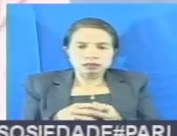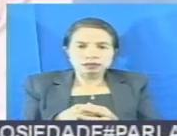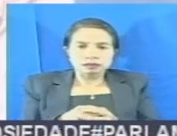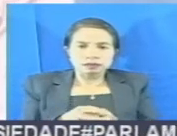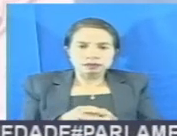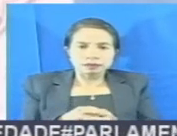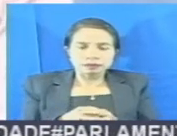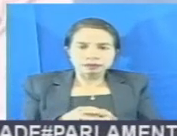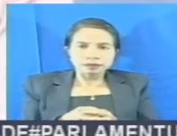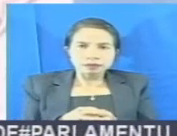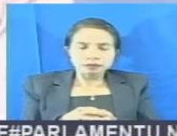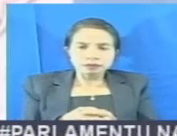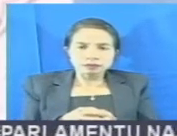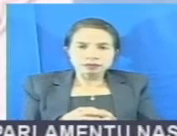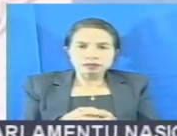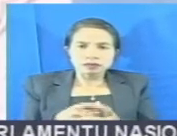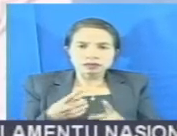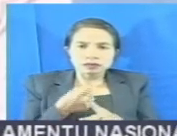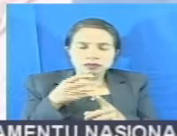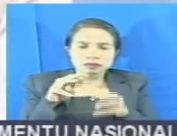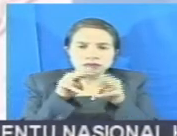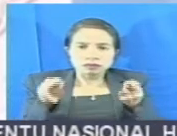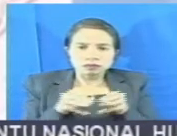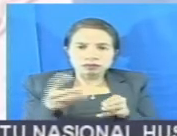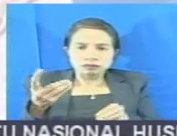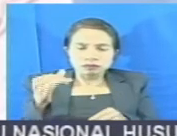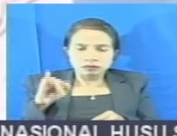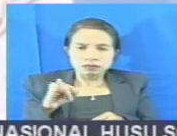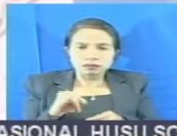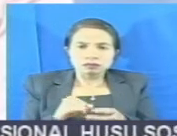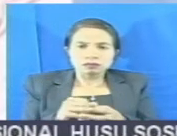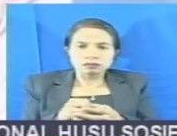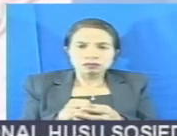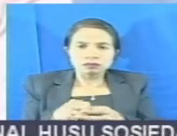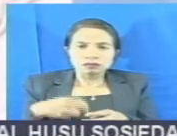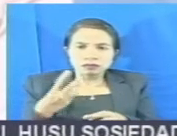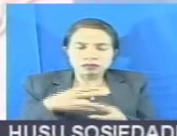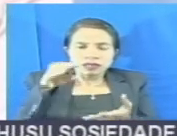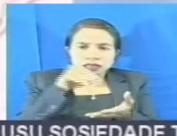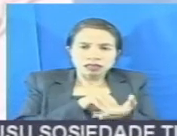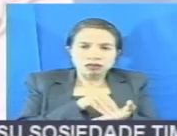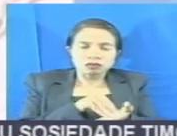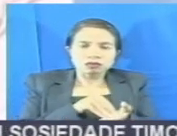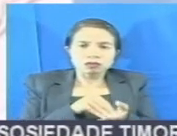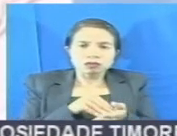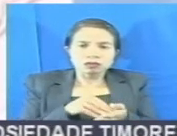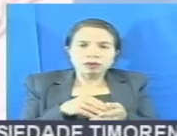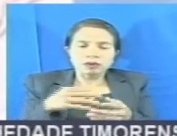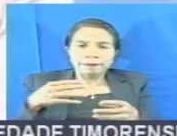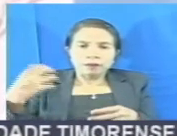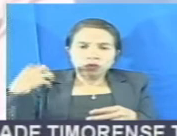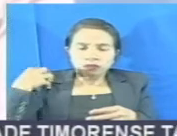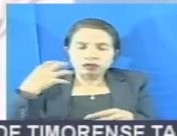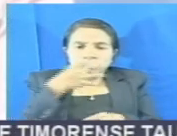baia terminal, sim. Ok, o si município de Nian quase ita monta e posto sanolo permanente, 24